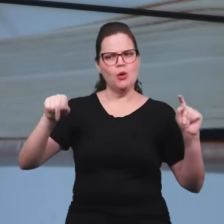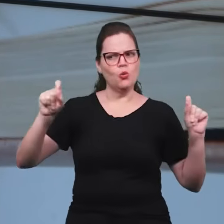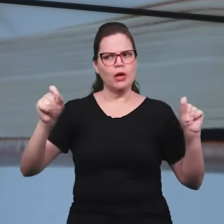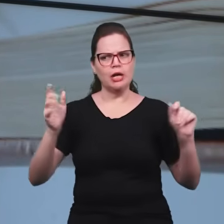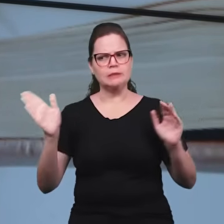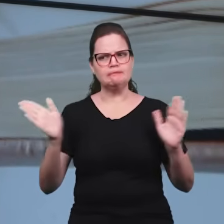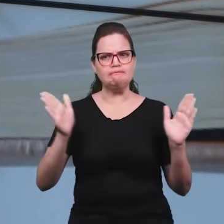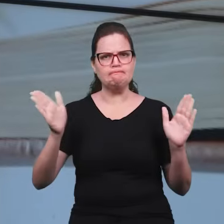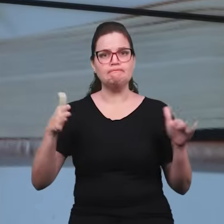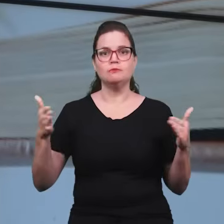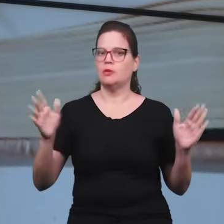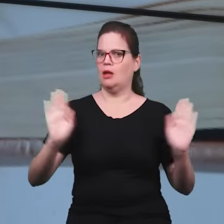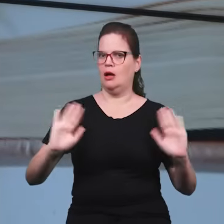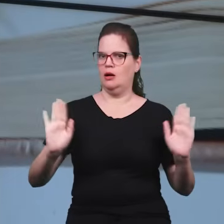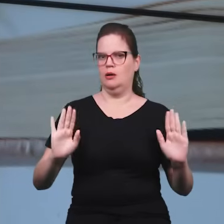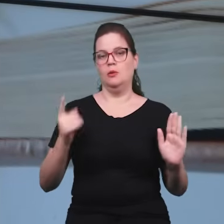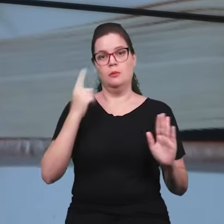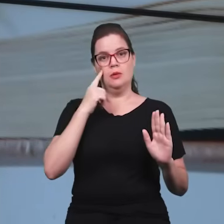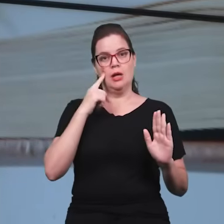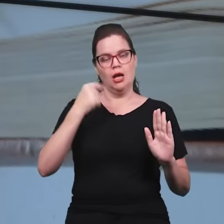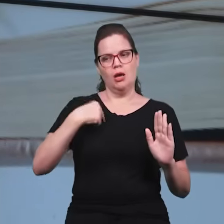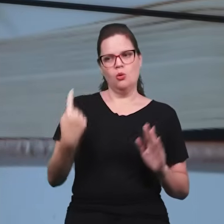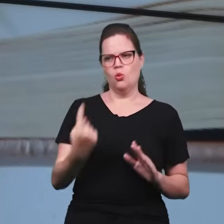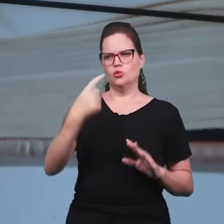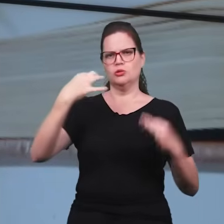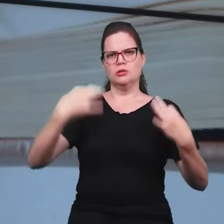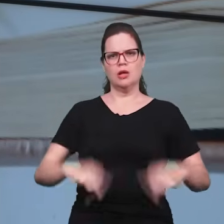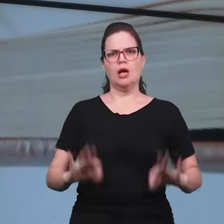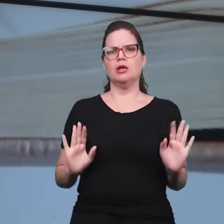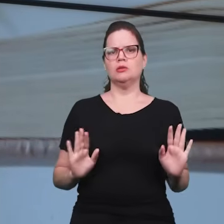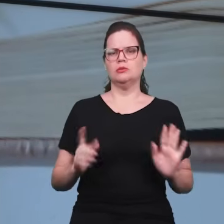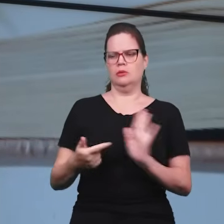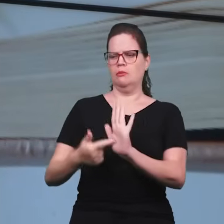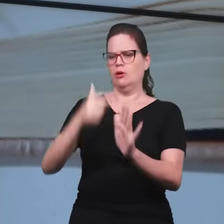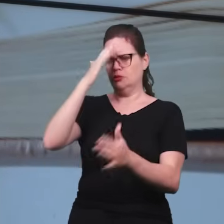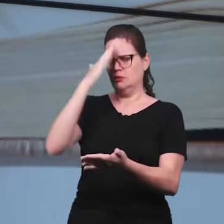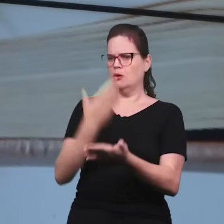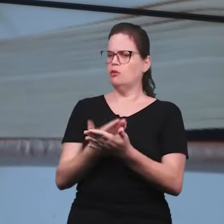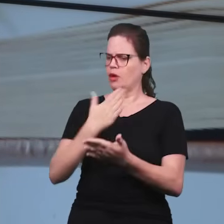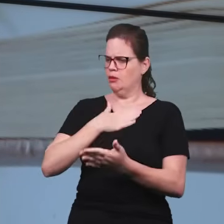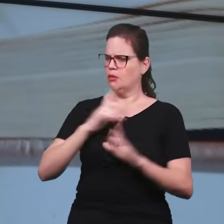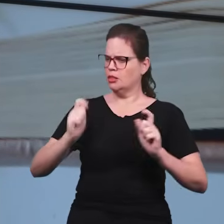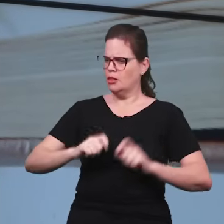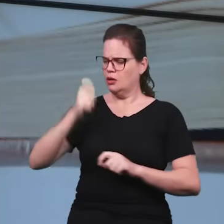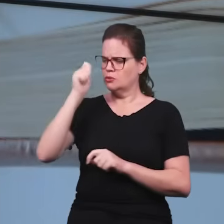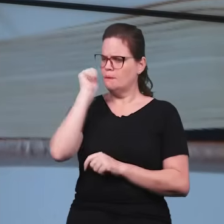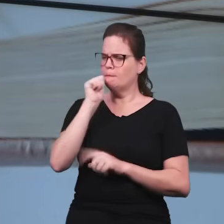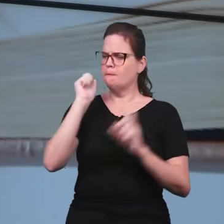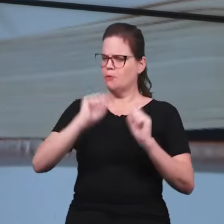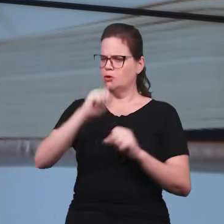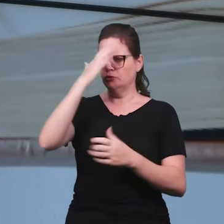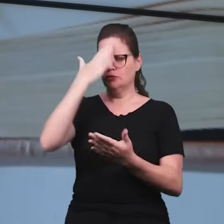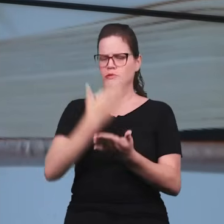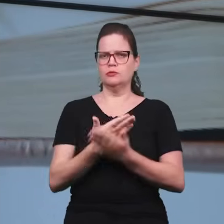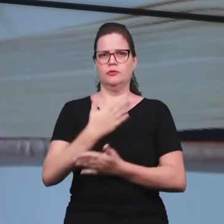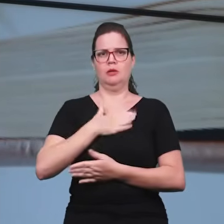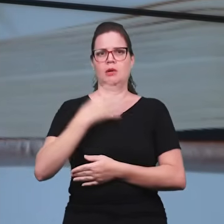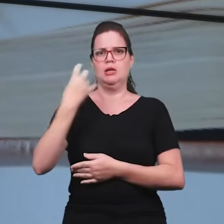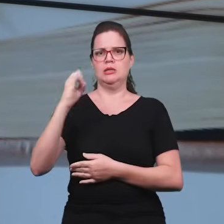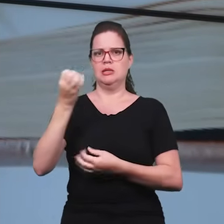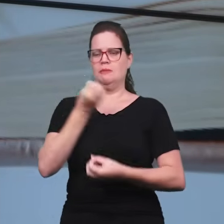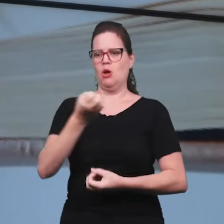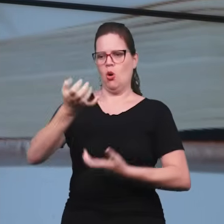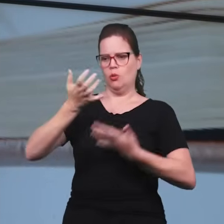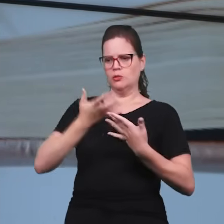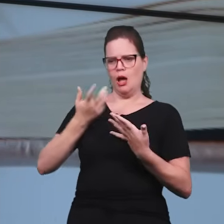porque eu quero gerar confiança. Eu sou uma mulher confiável. Alguém pode me falar uma coisa que eu não falarei